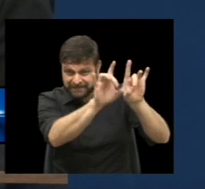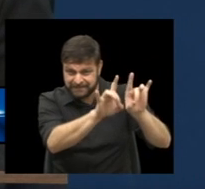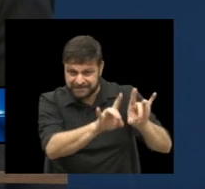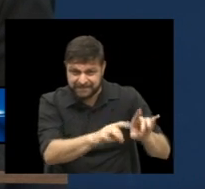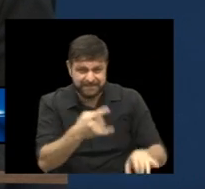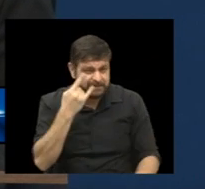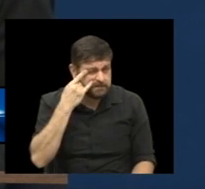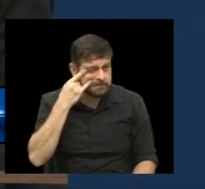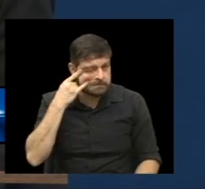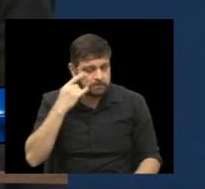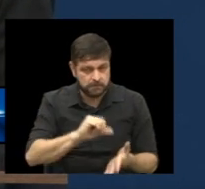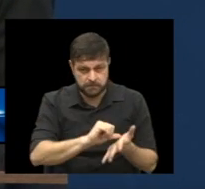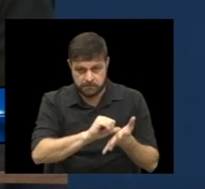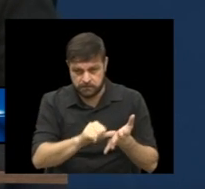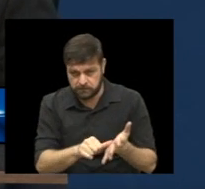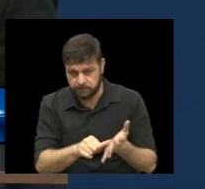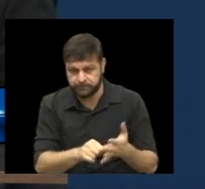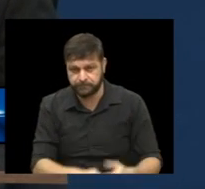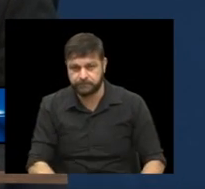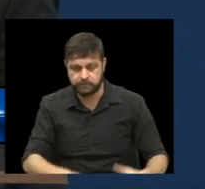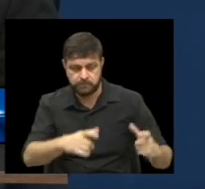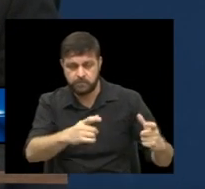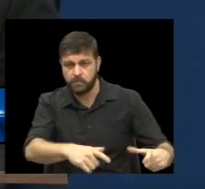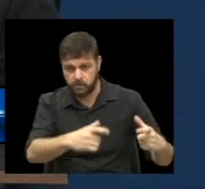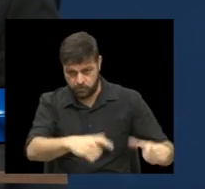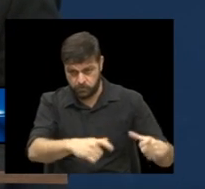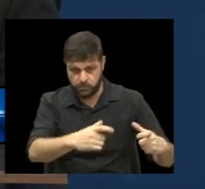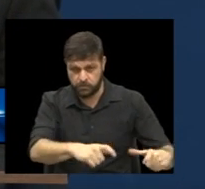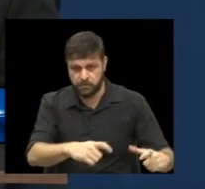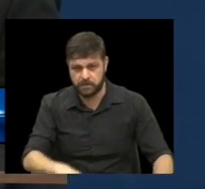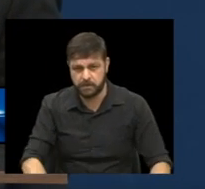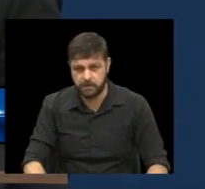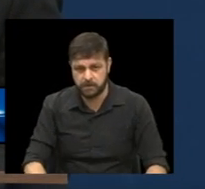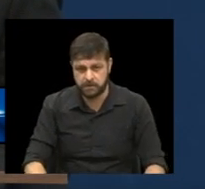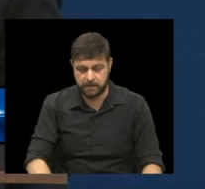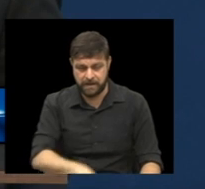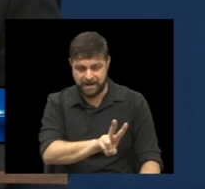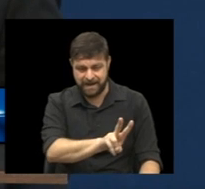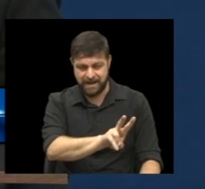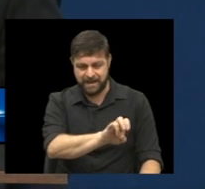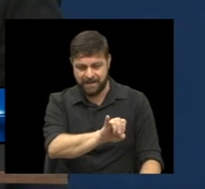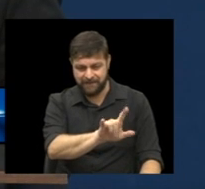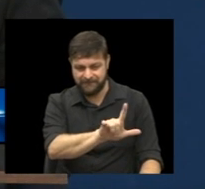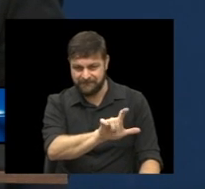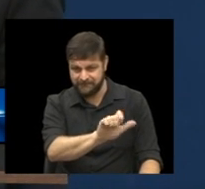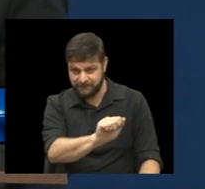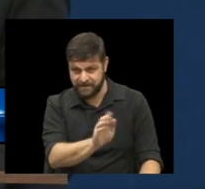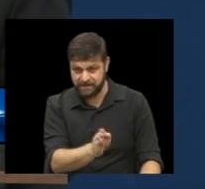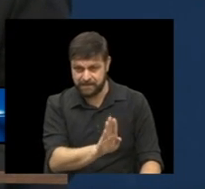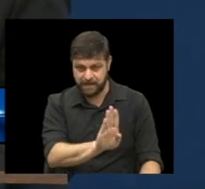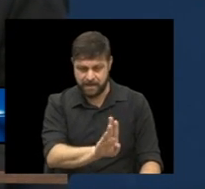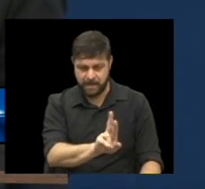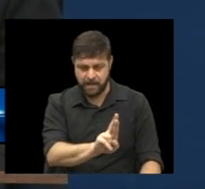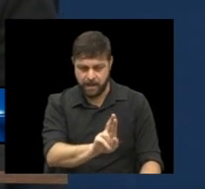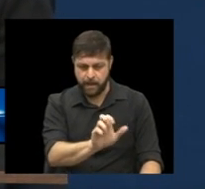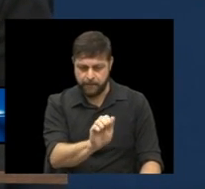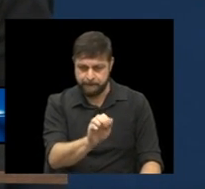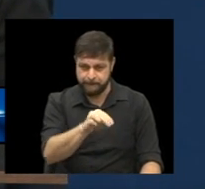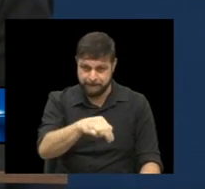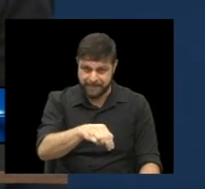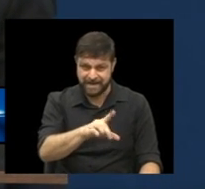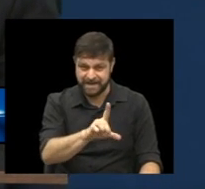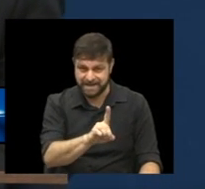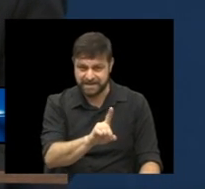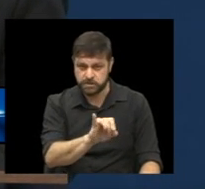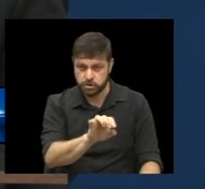Down, que fica na rua Ezequiel Magalhães, número 99, na Vila Brandina, onde o foco é no